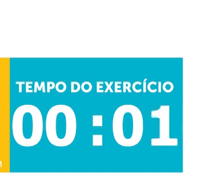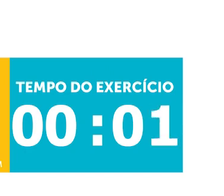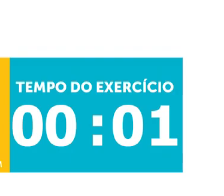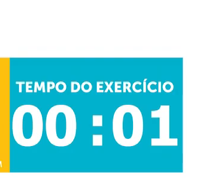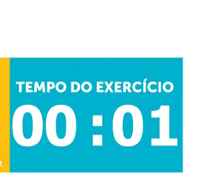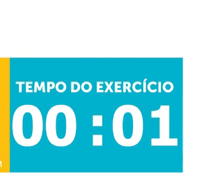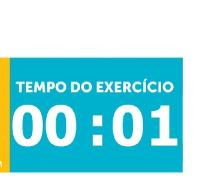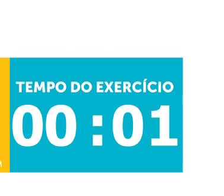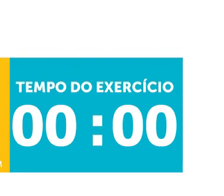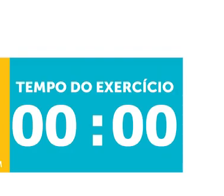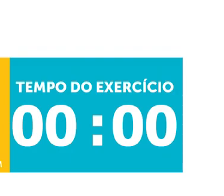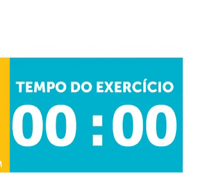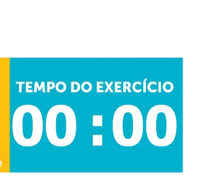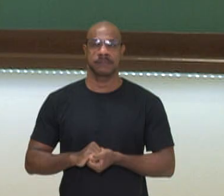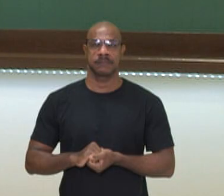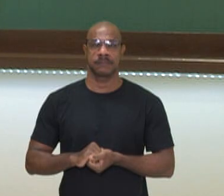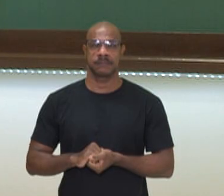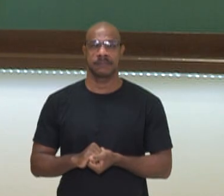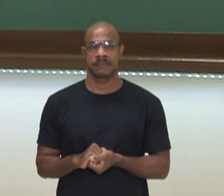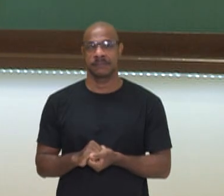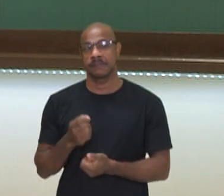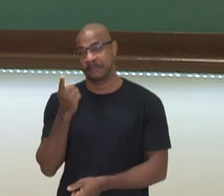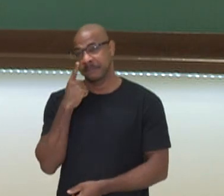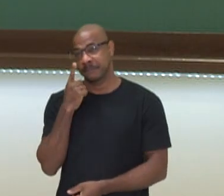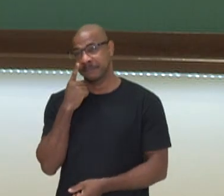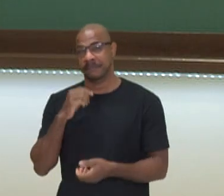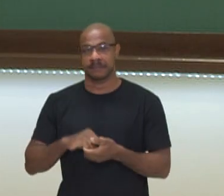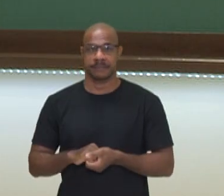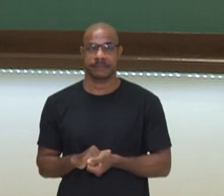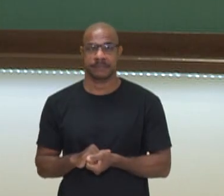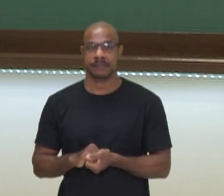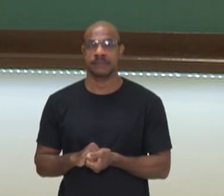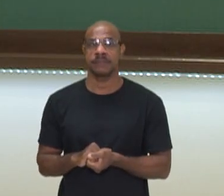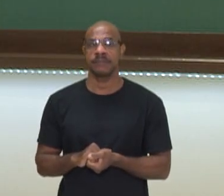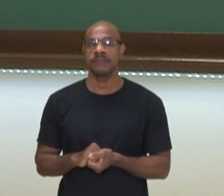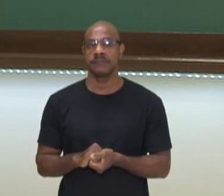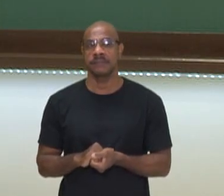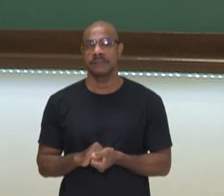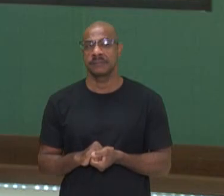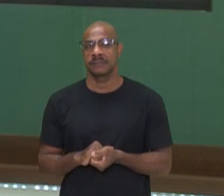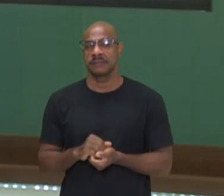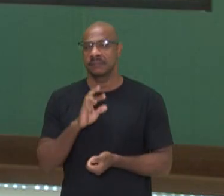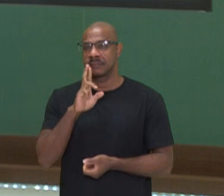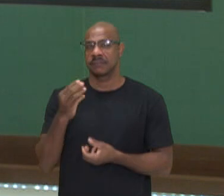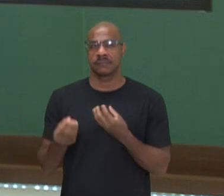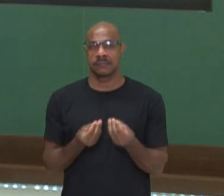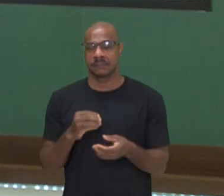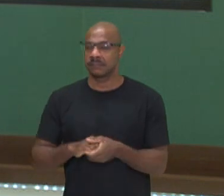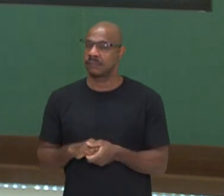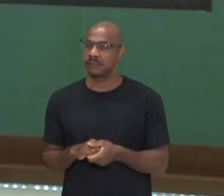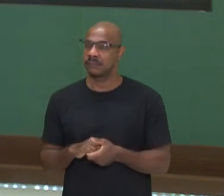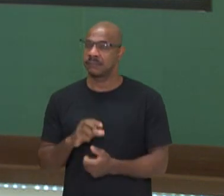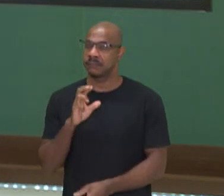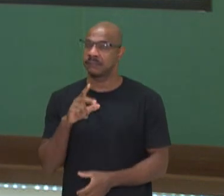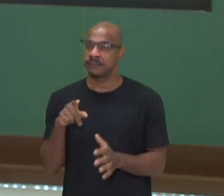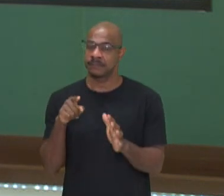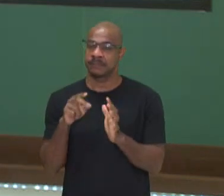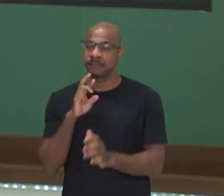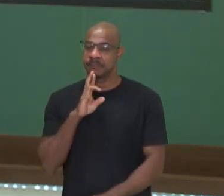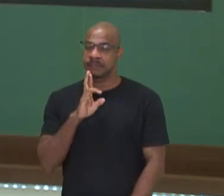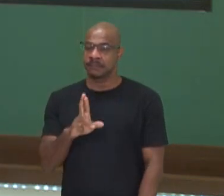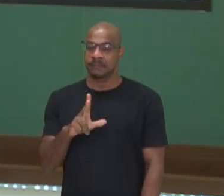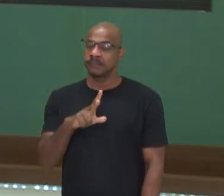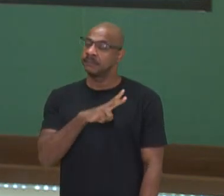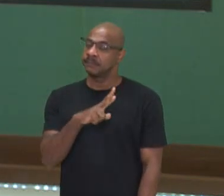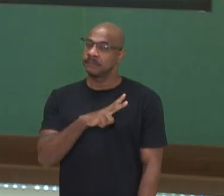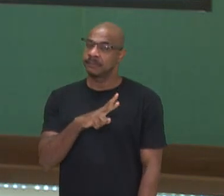Conferindo aqui, bora analisar? São respostas pessoais, né? Então,